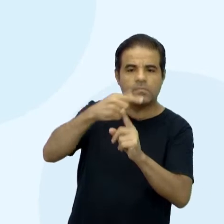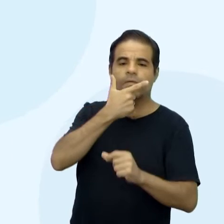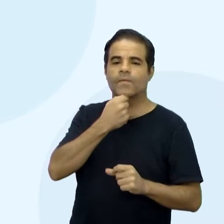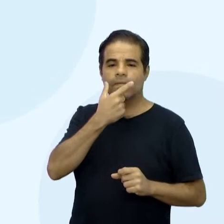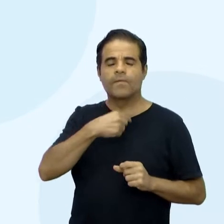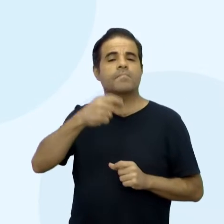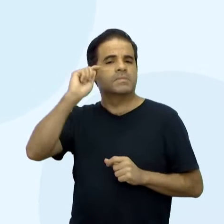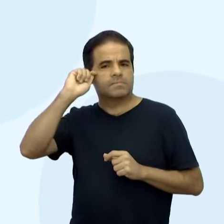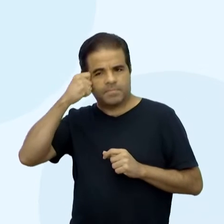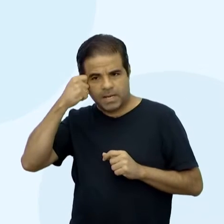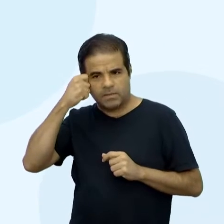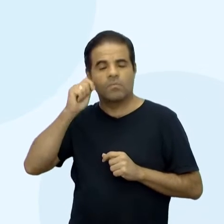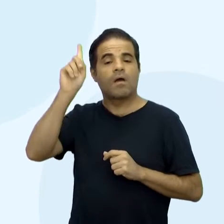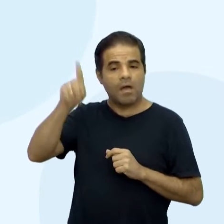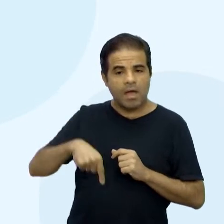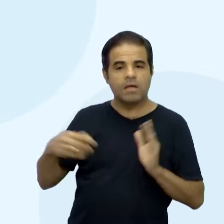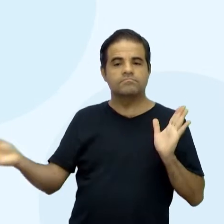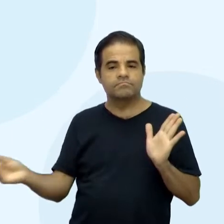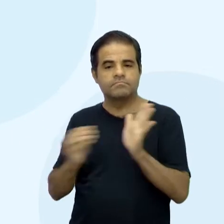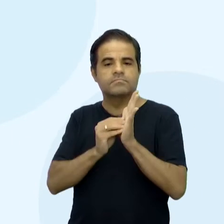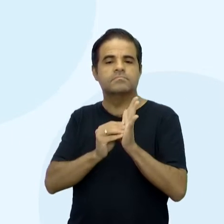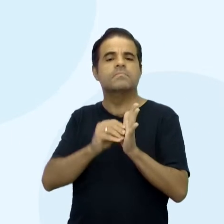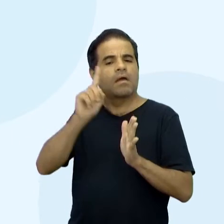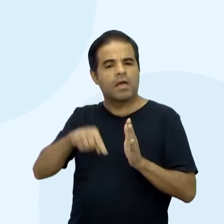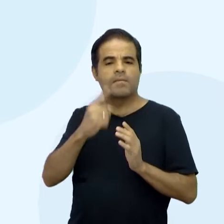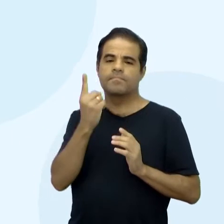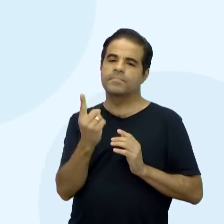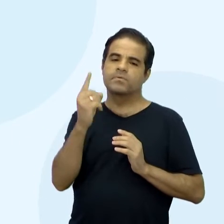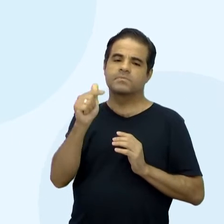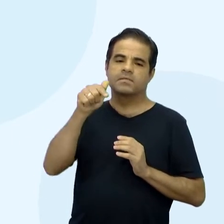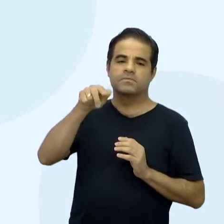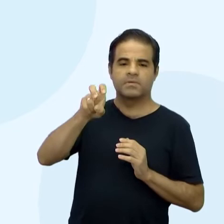Homens Pretos é datado aí de